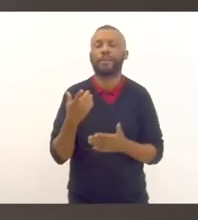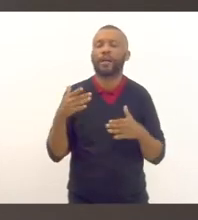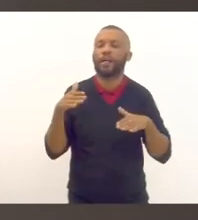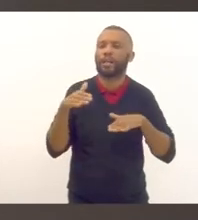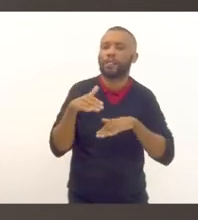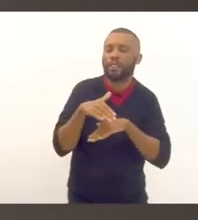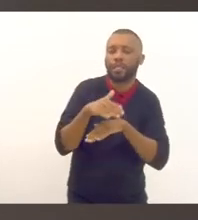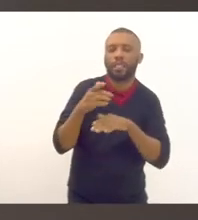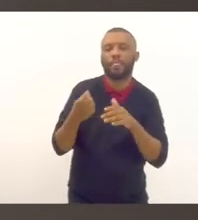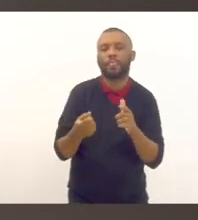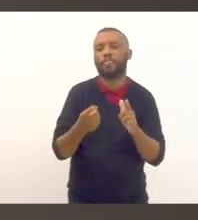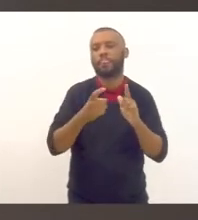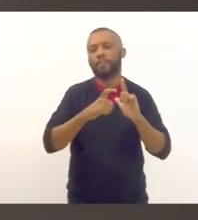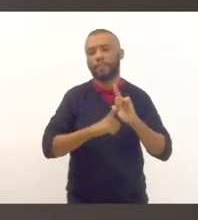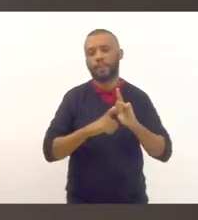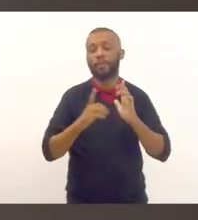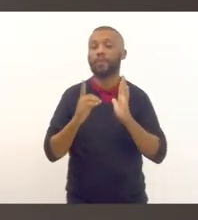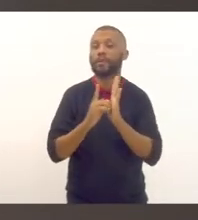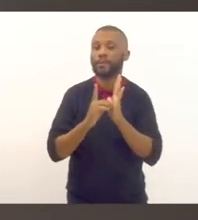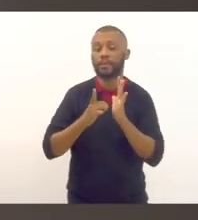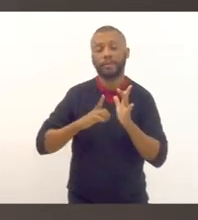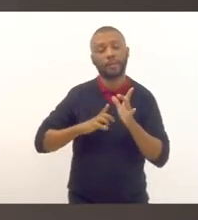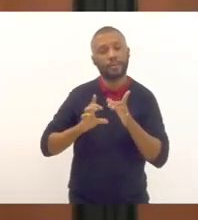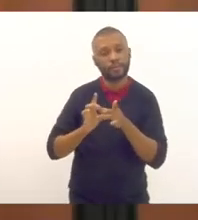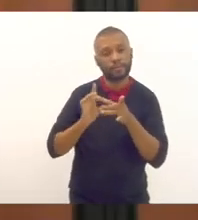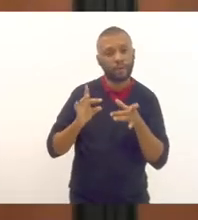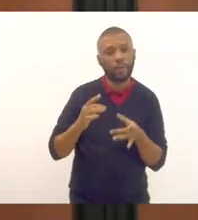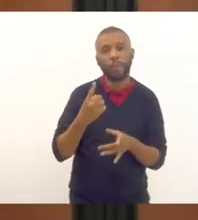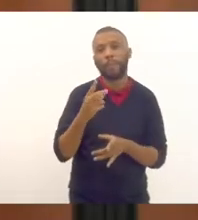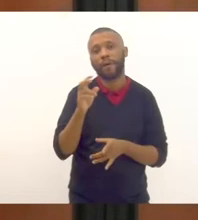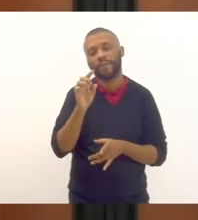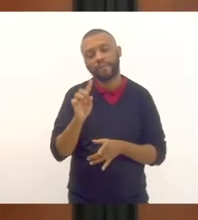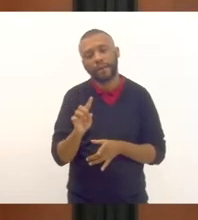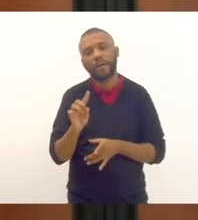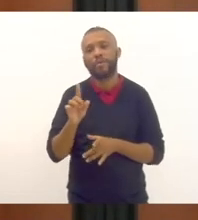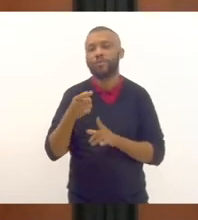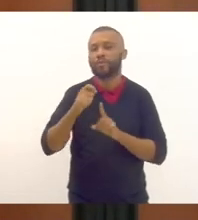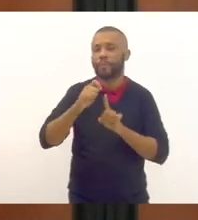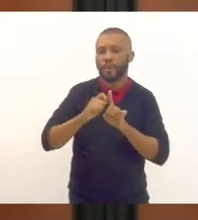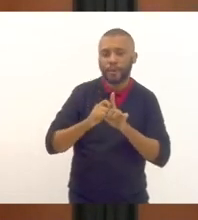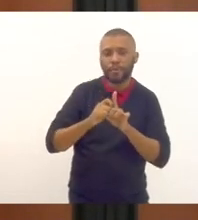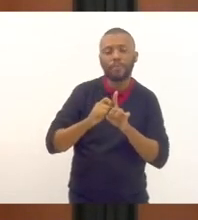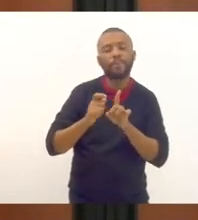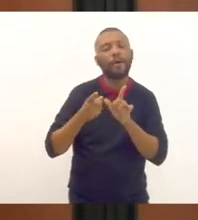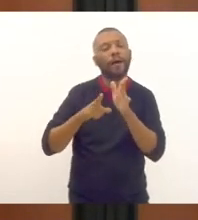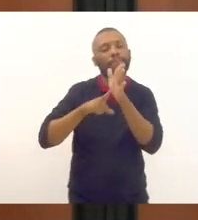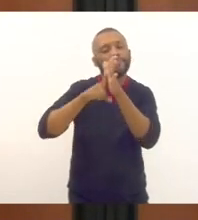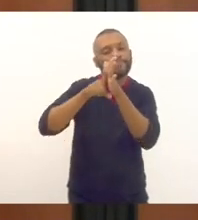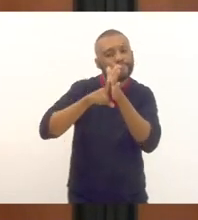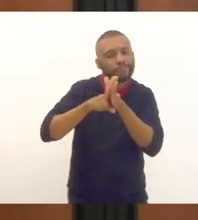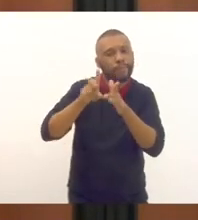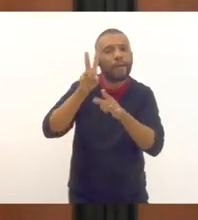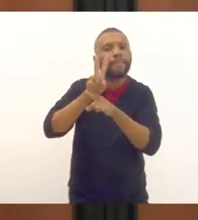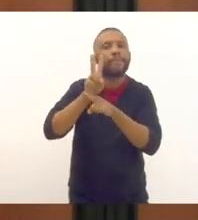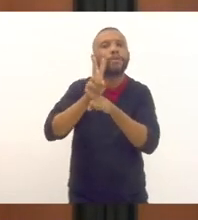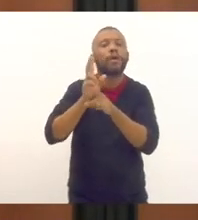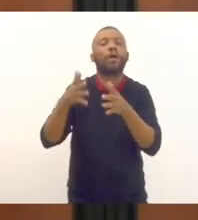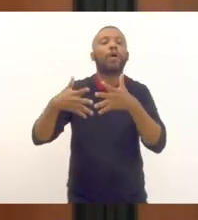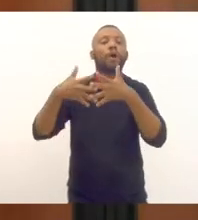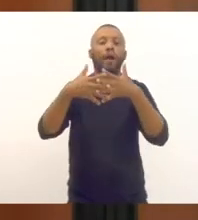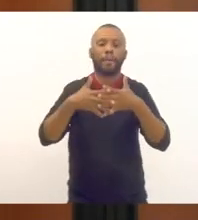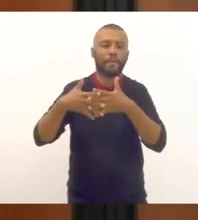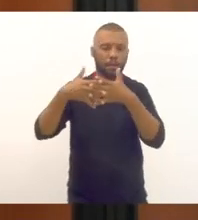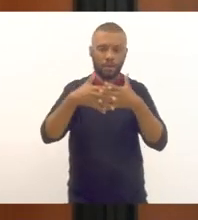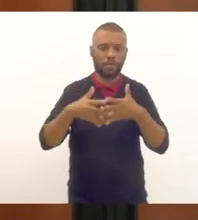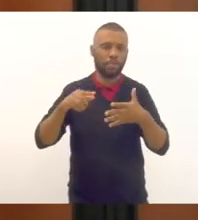Detran ter disponibilidade, às vezes, uma vez no mês ou da data tal, para a vistoria do teu caminhão. Não é a gente que tem